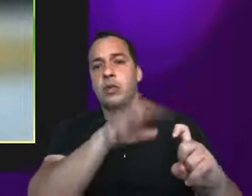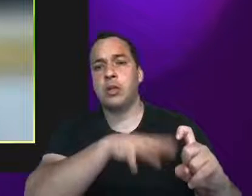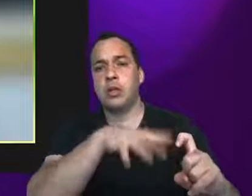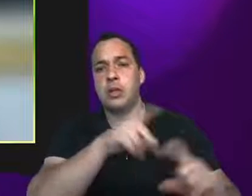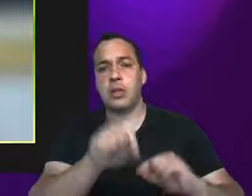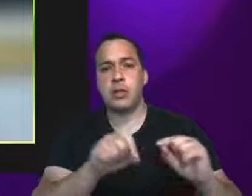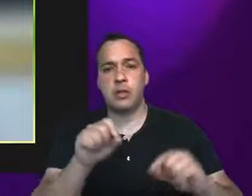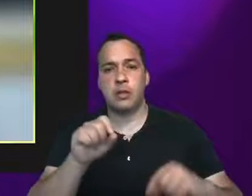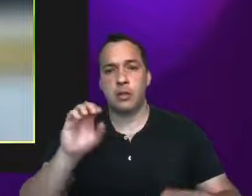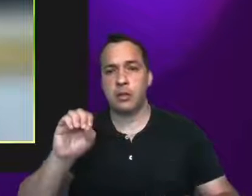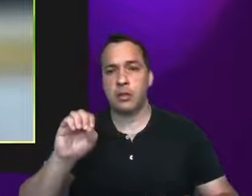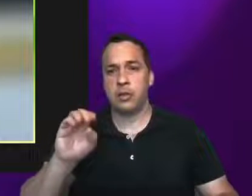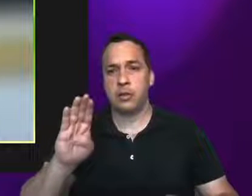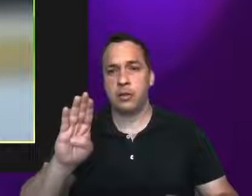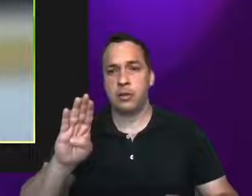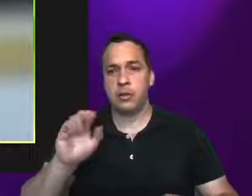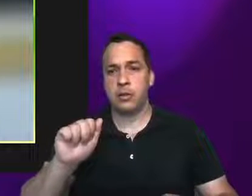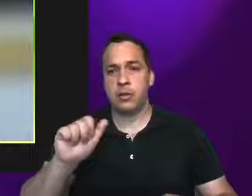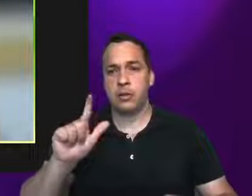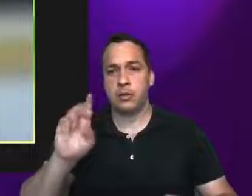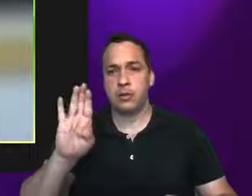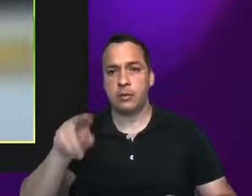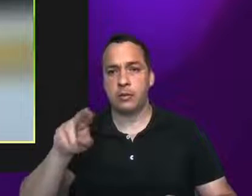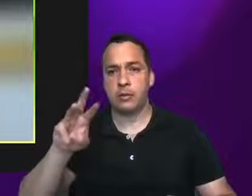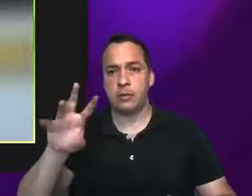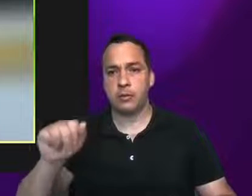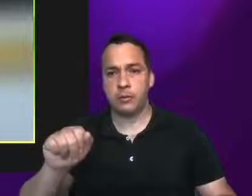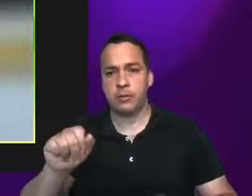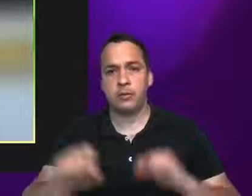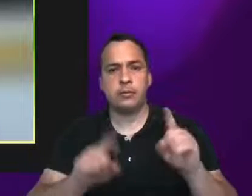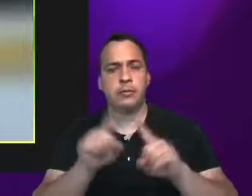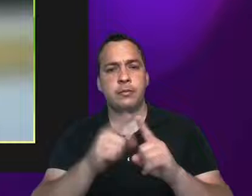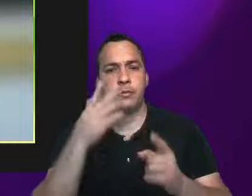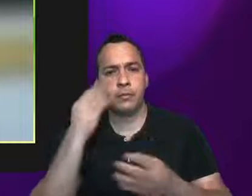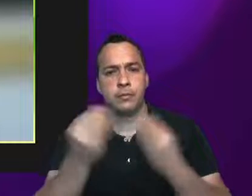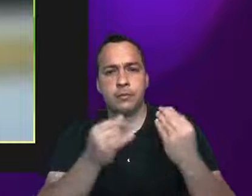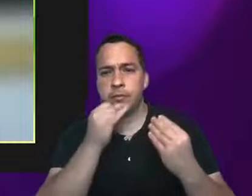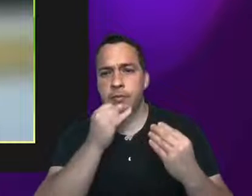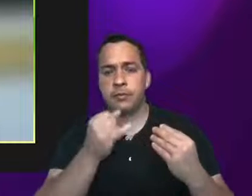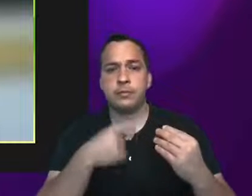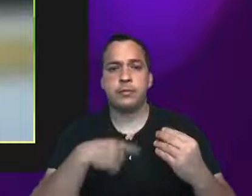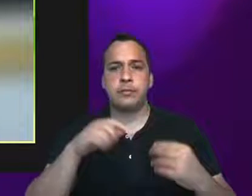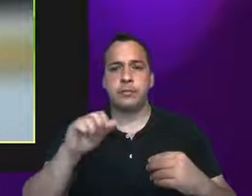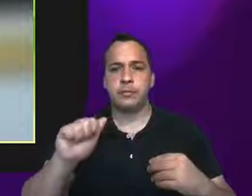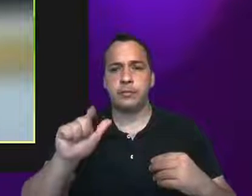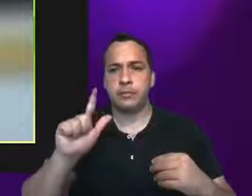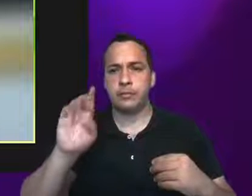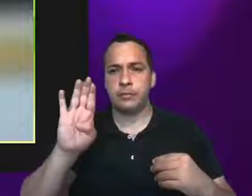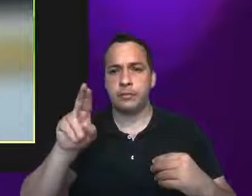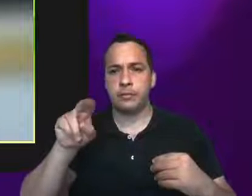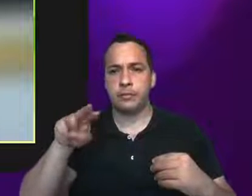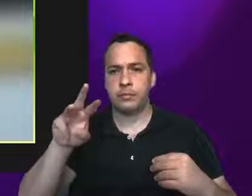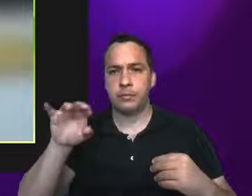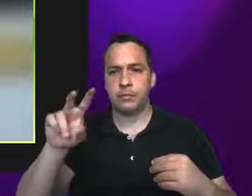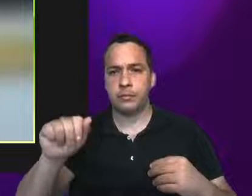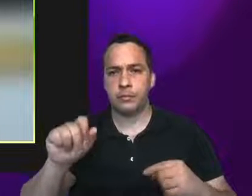albumina. E já que você falou de diurético, eu queria combinar essas duas coisas, albumina e Lasix.